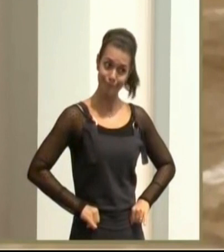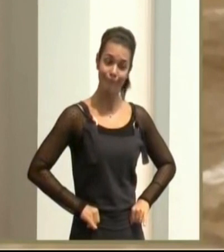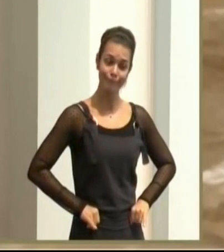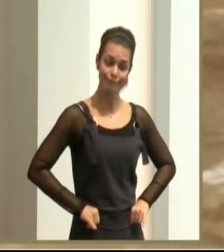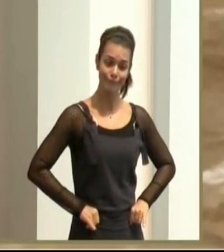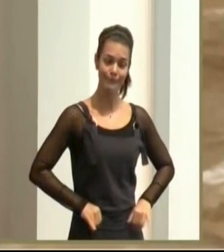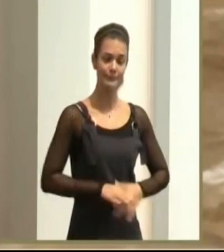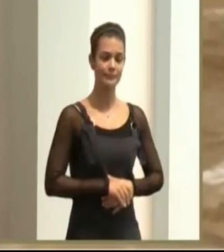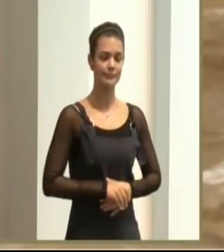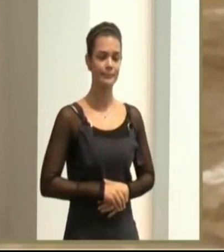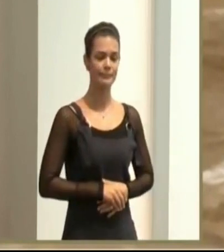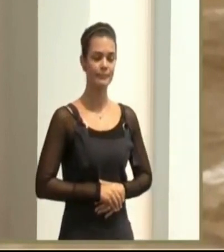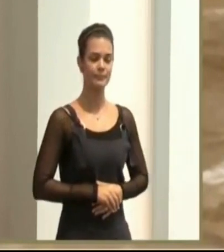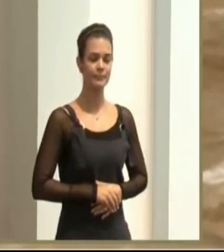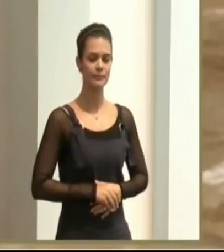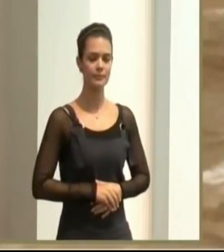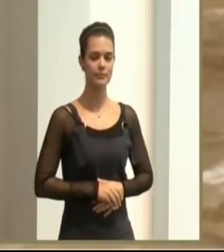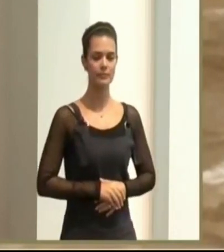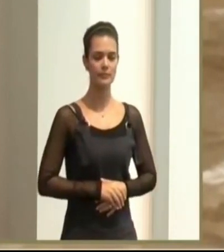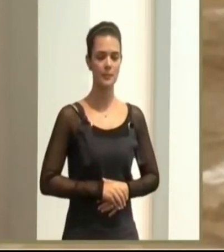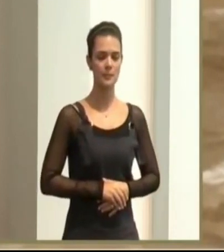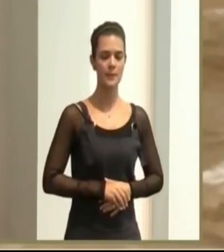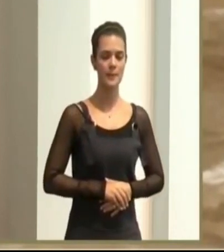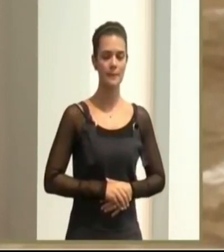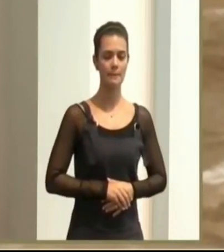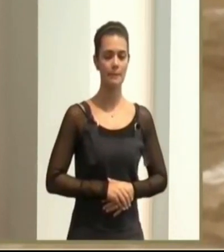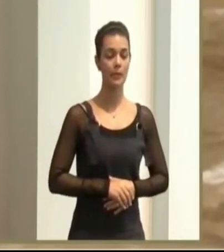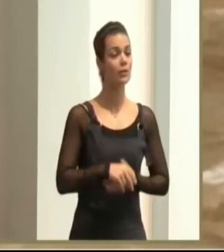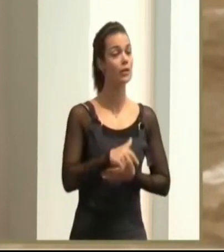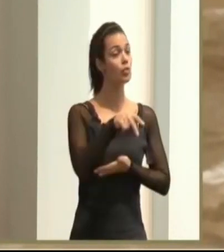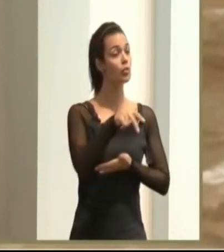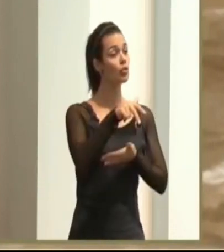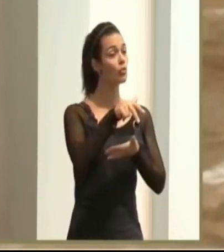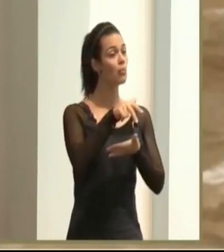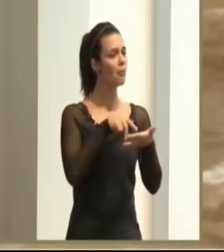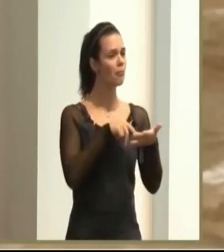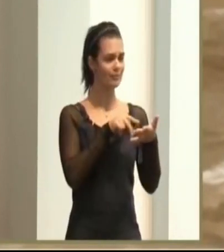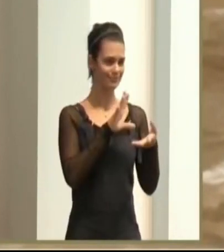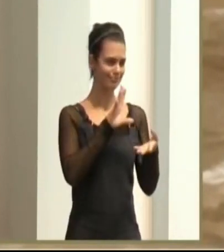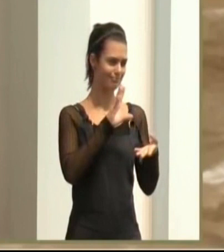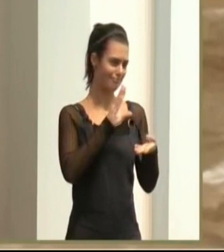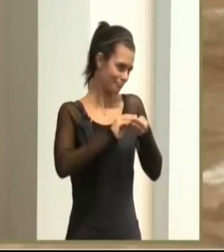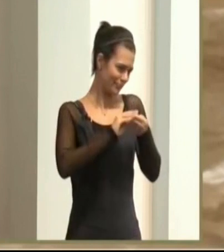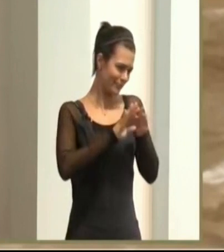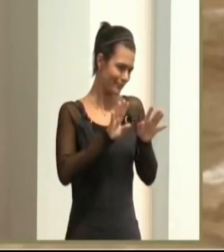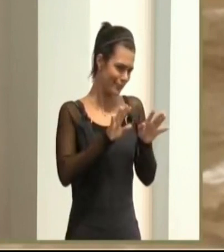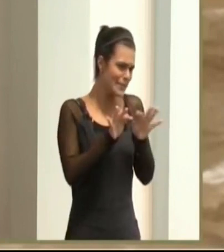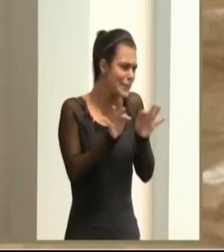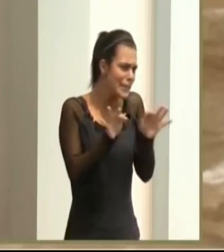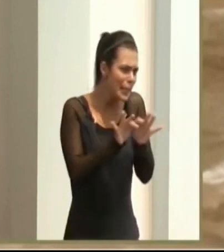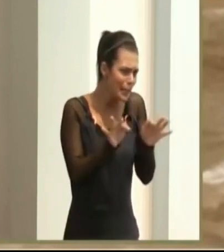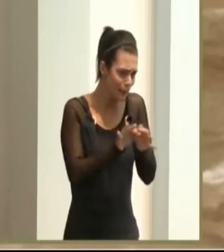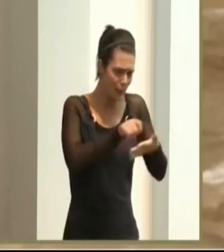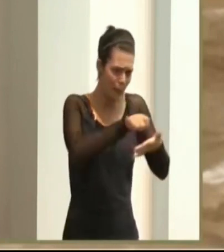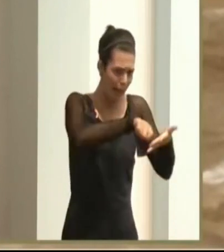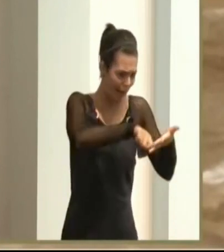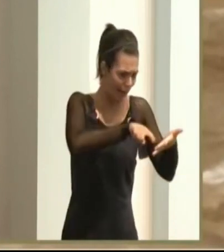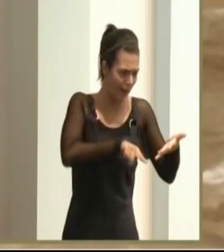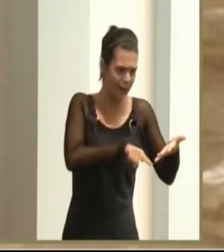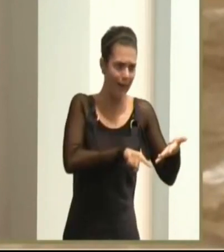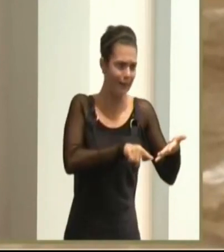Quando nós encontramos aqui, numa leitura sintética do seu sofrimento, numa abordagem